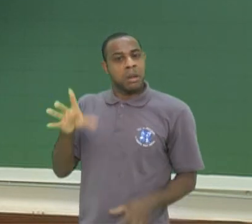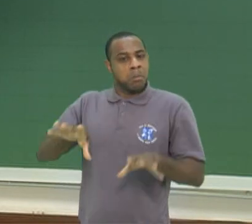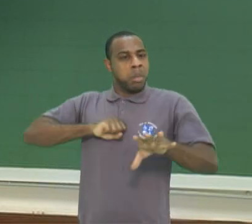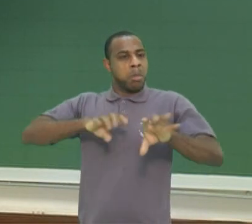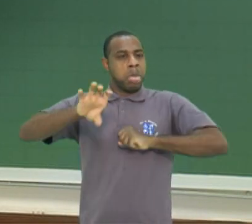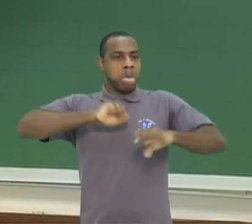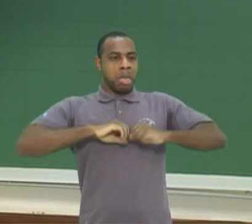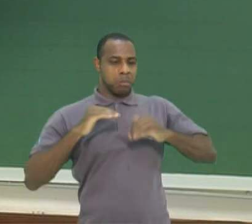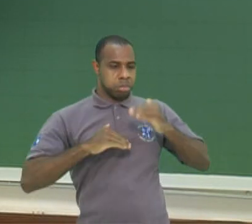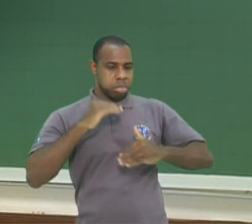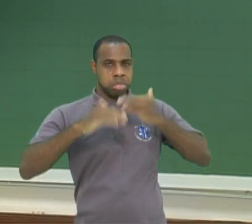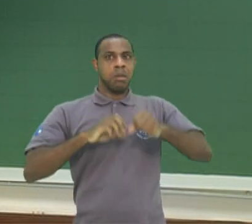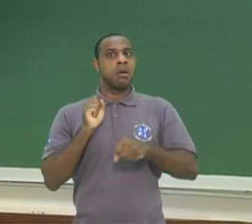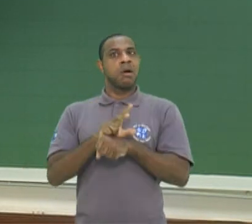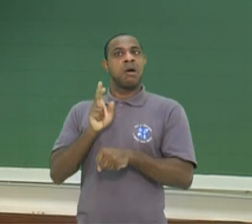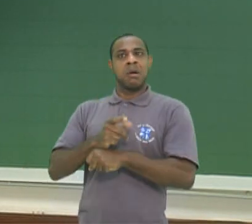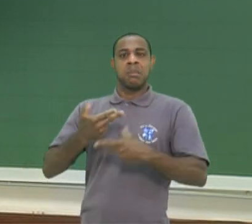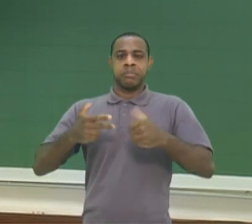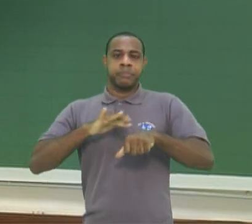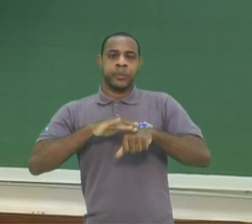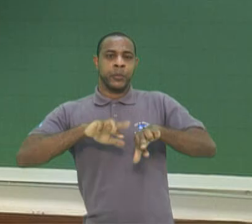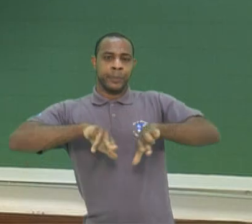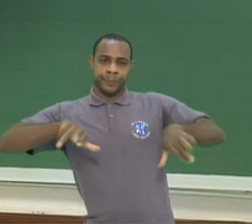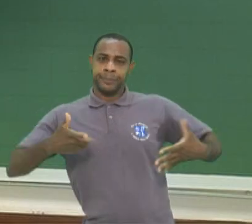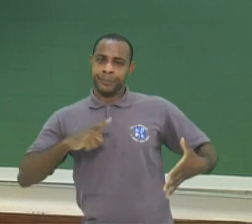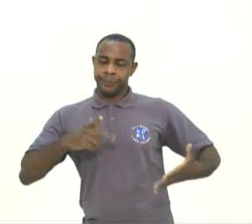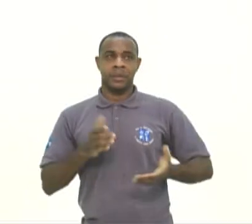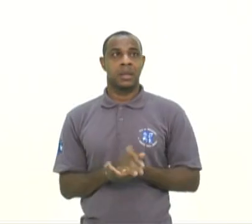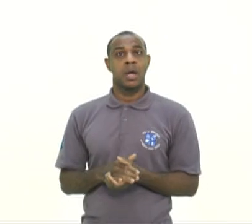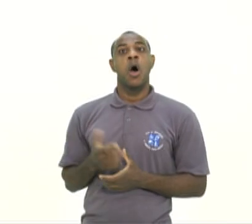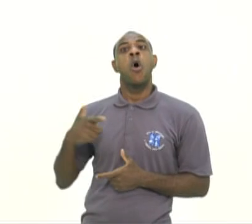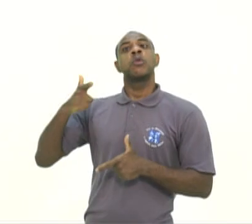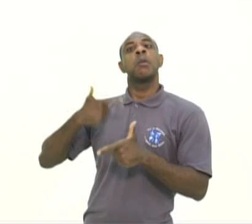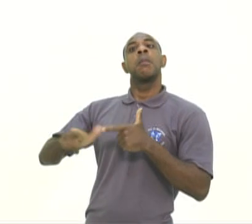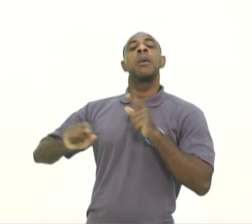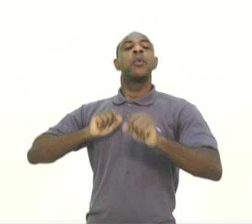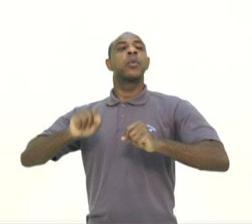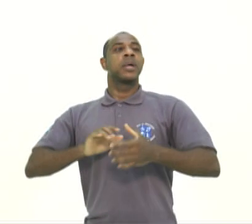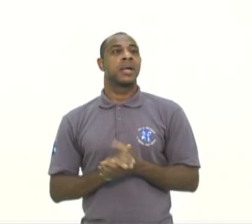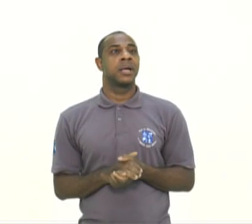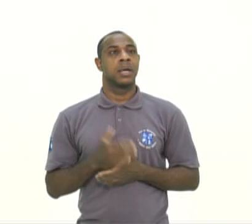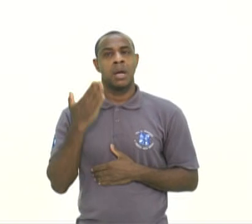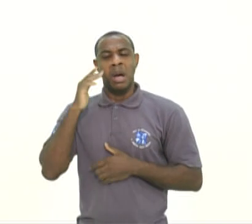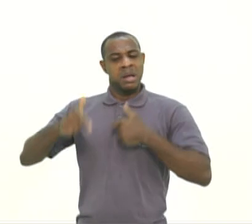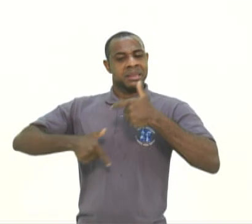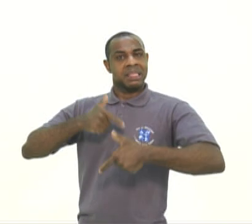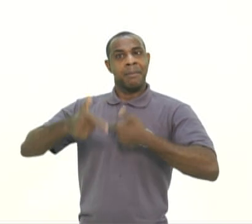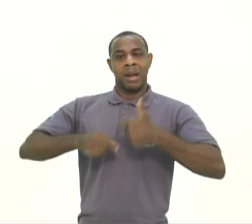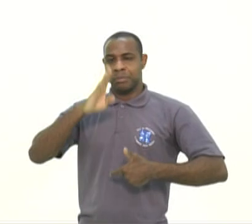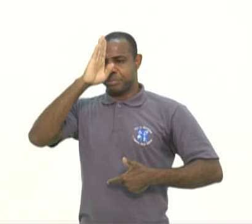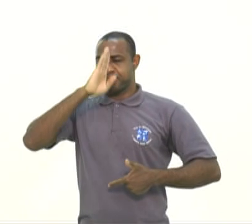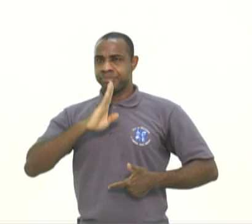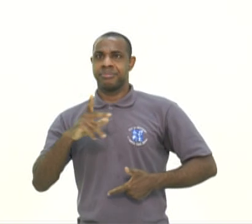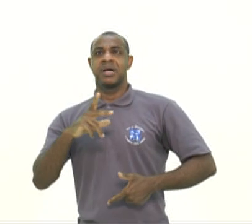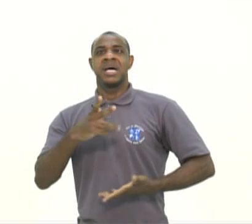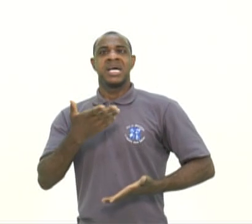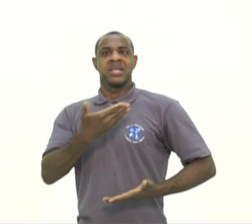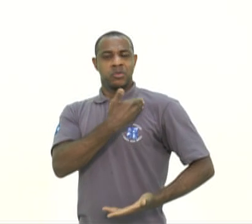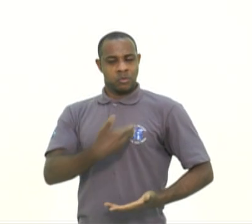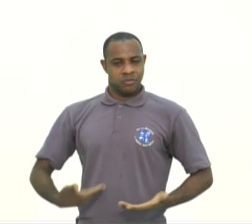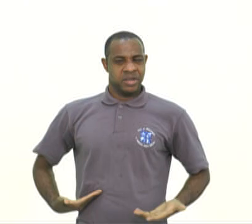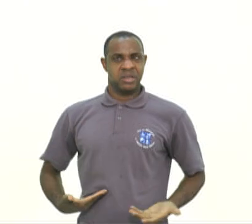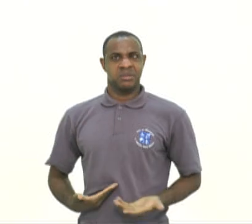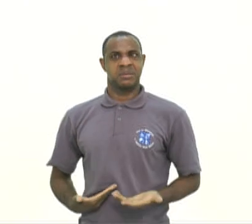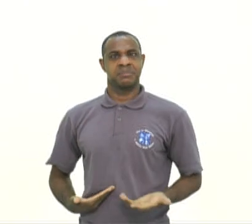o desenvolvimento de diversos tipos de doenças. Outro problema, serviços públicos de saúde de baixa